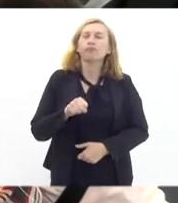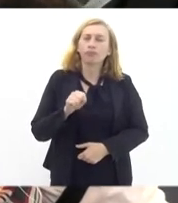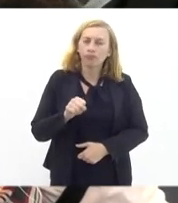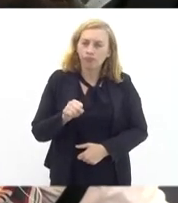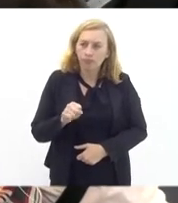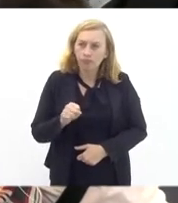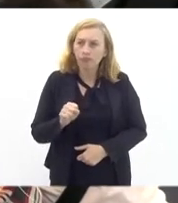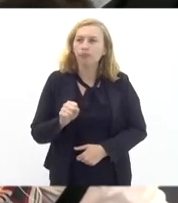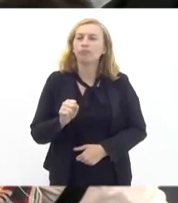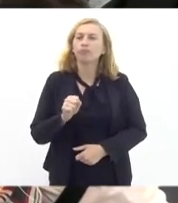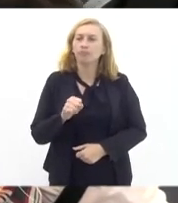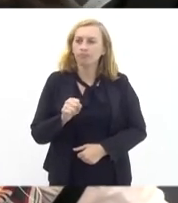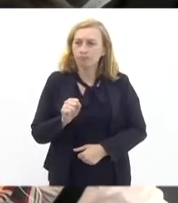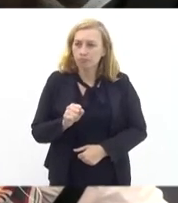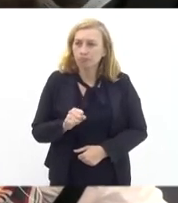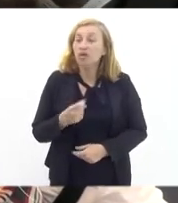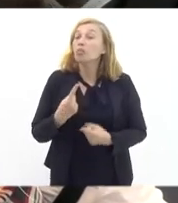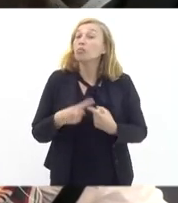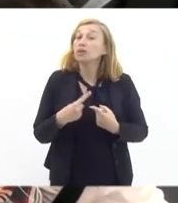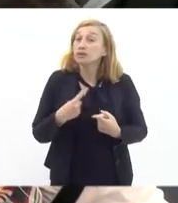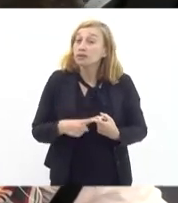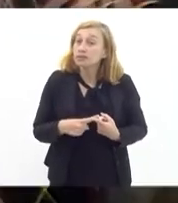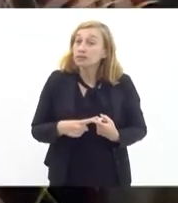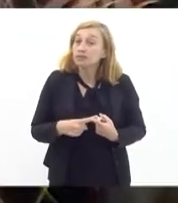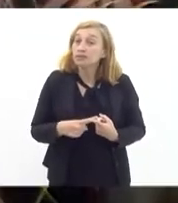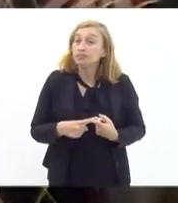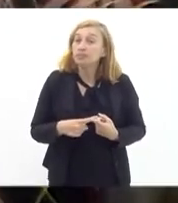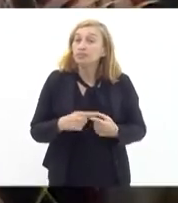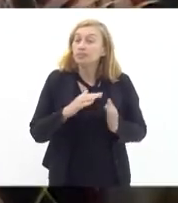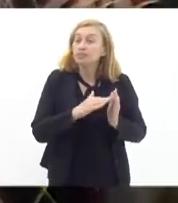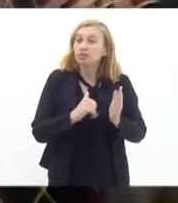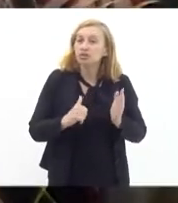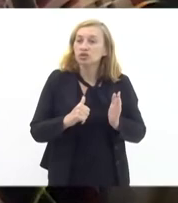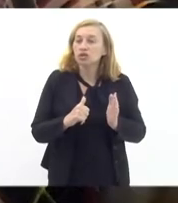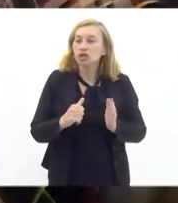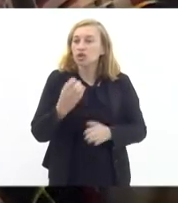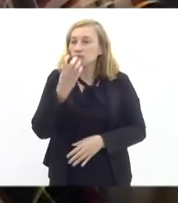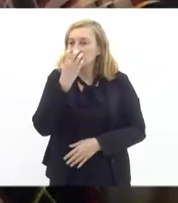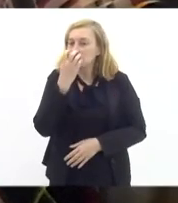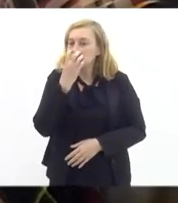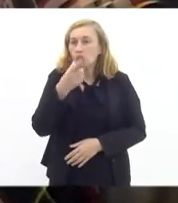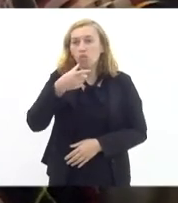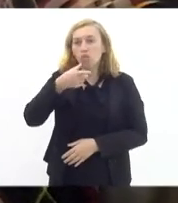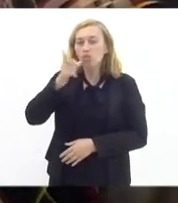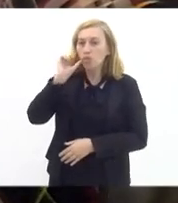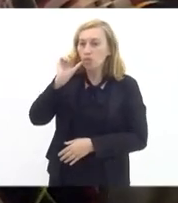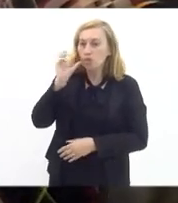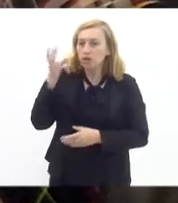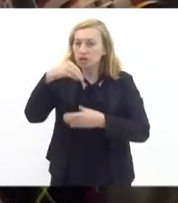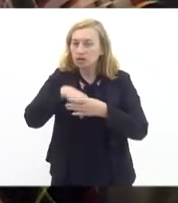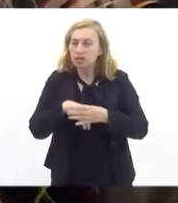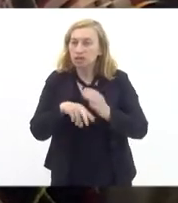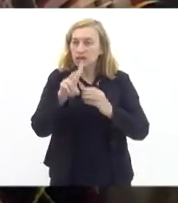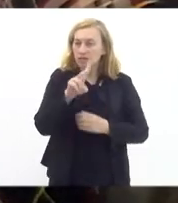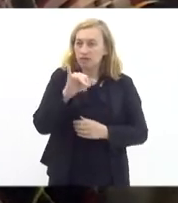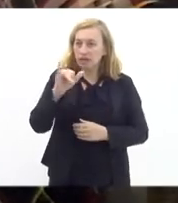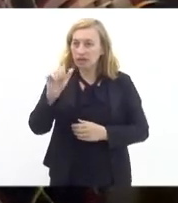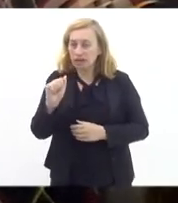Sim. Por quê? Eu retirei uma cadela ontem, de dentro da Vila